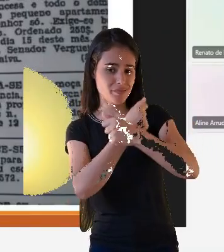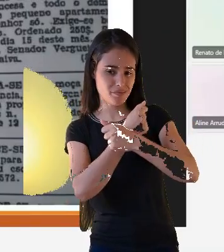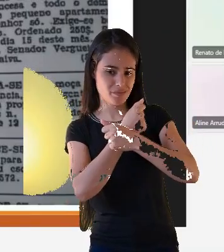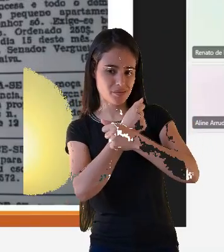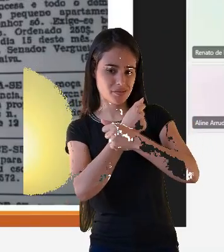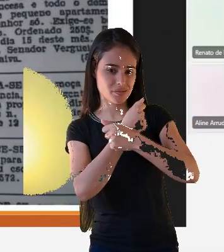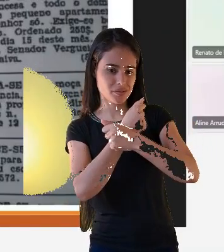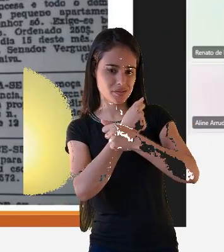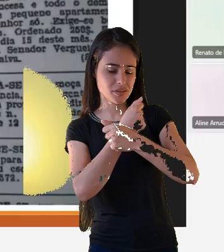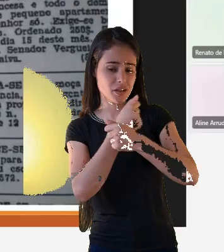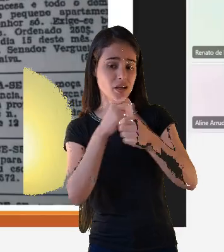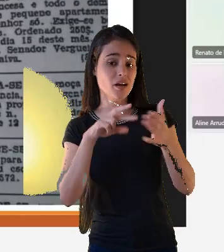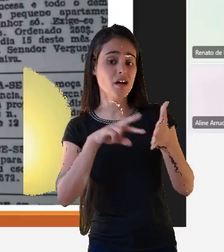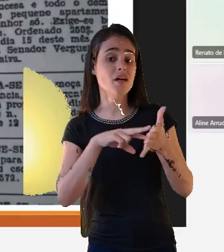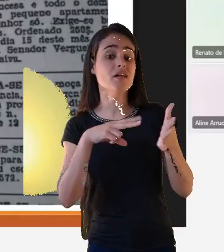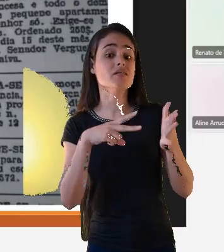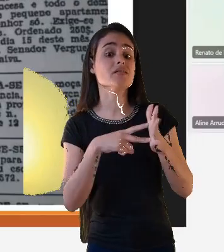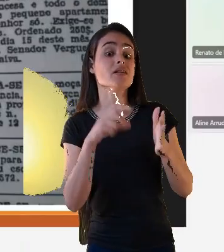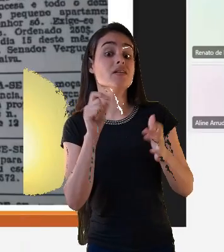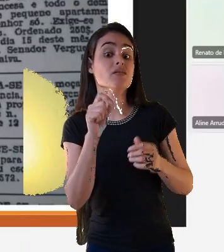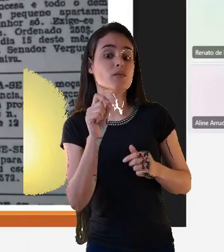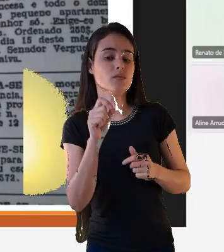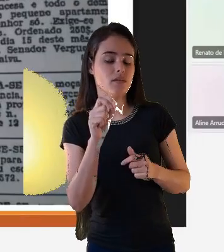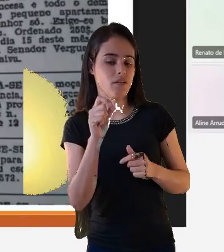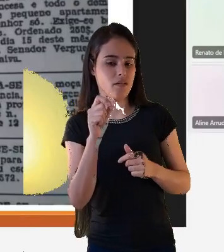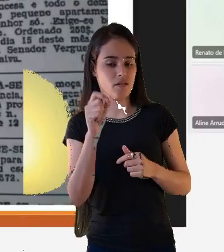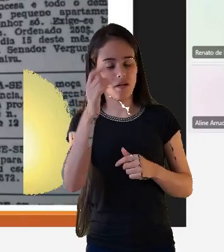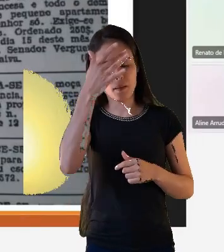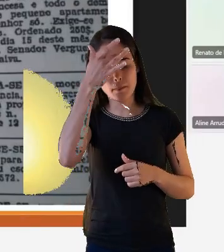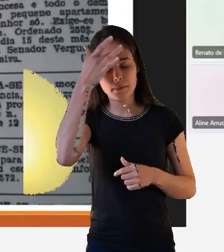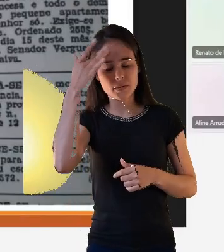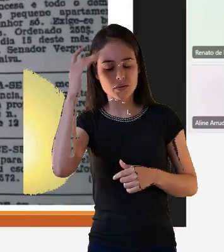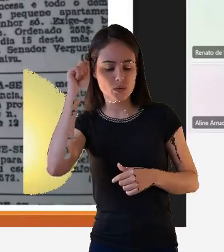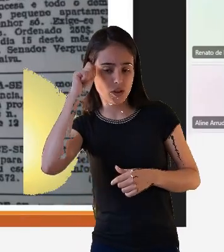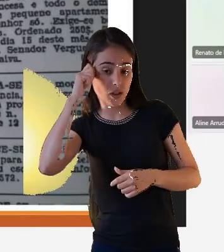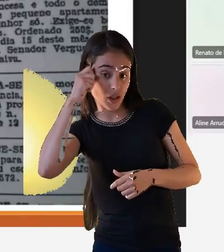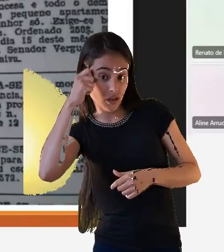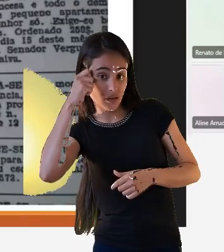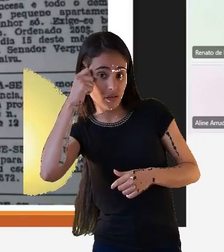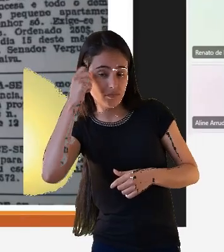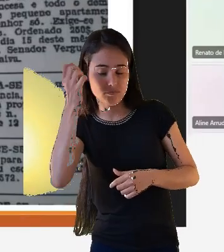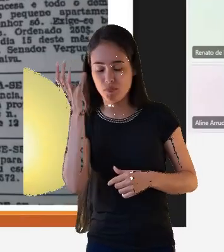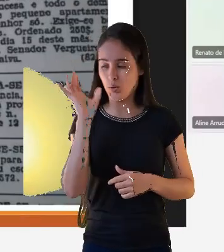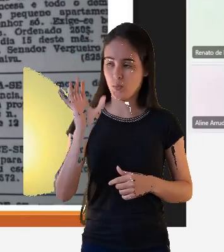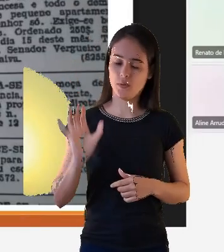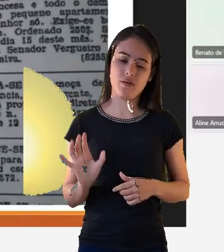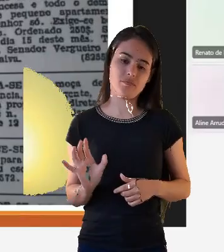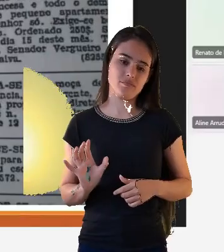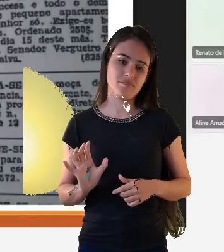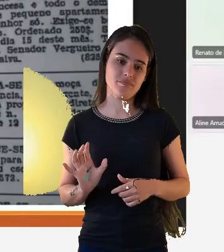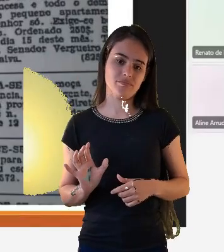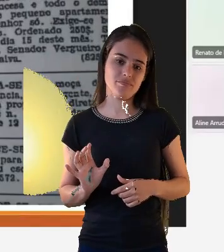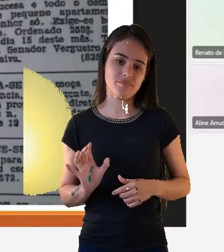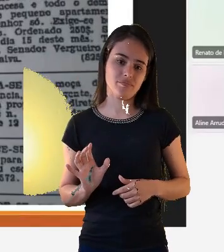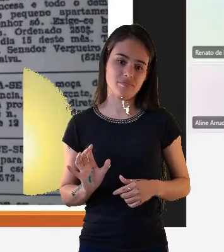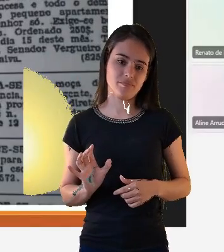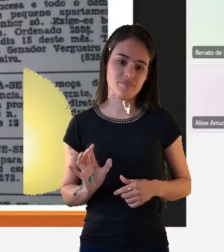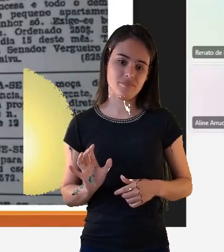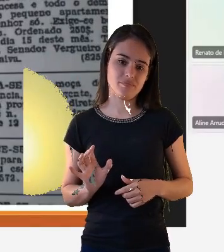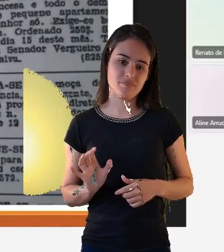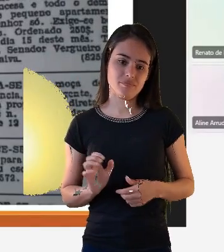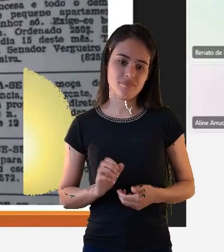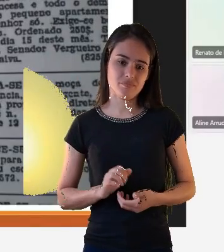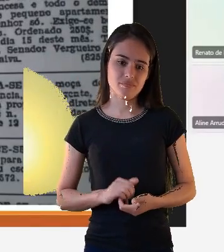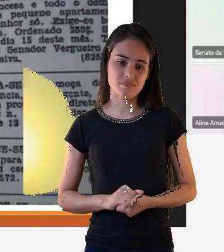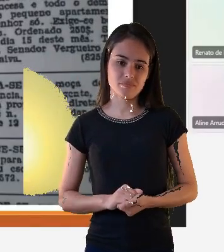não quero pessoas negras, né? Trabalhando para mim. E se vocês pensarem que a gente está falando isso